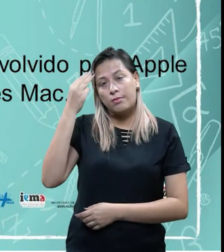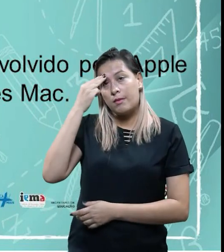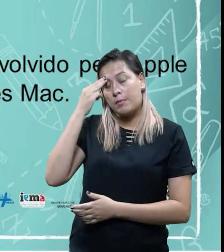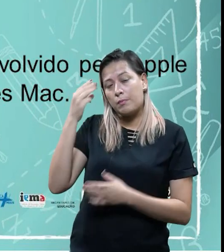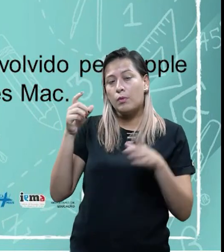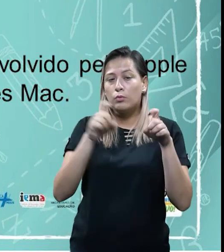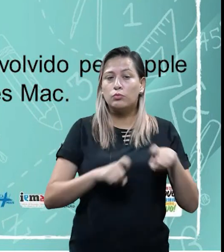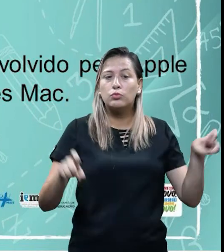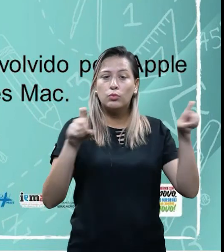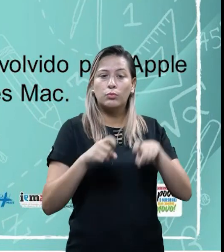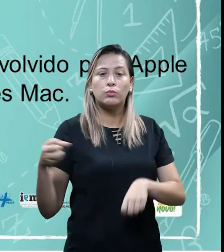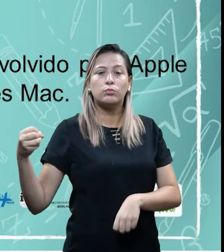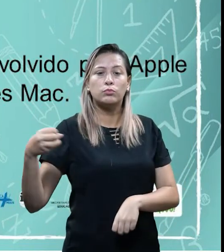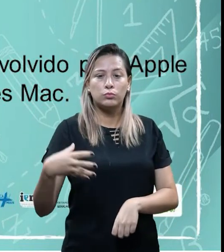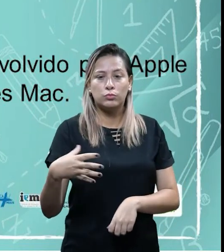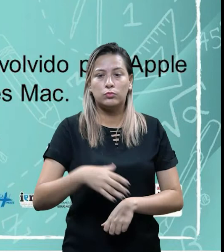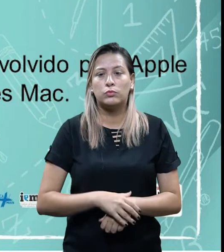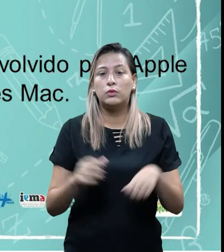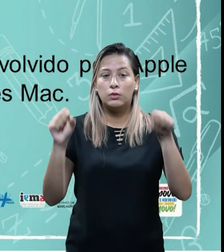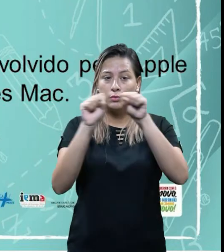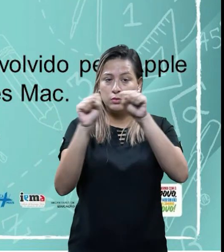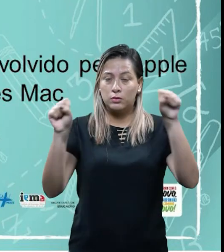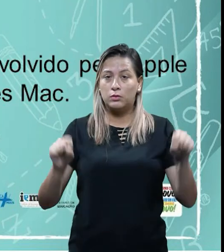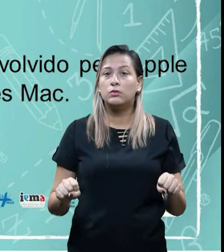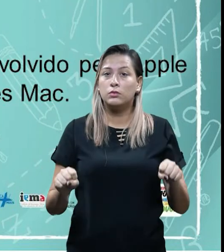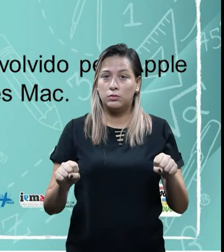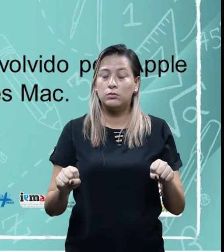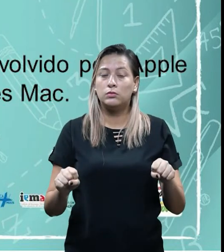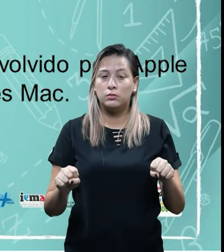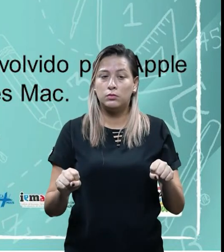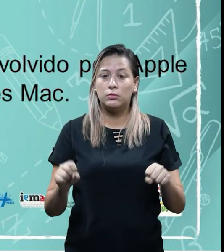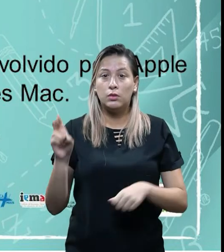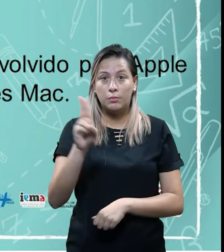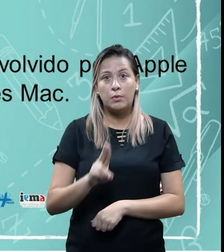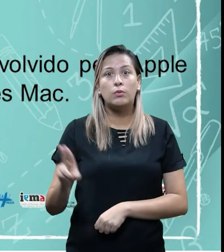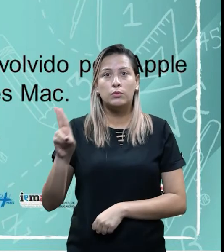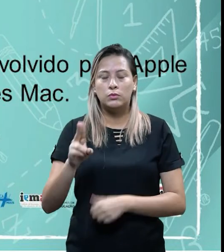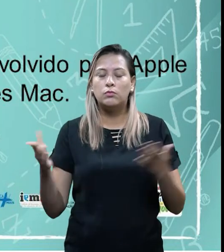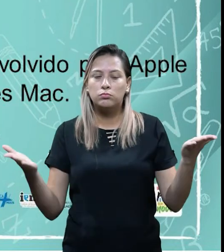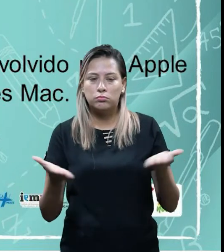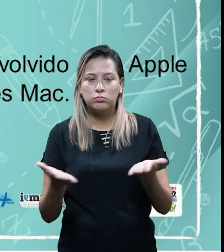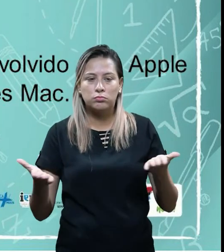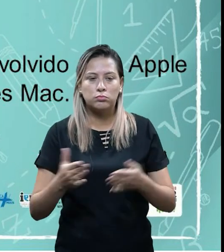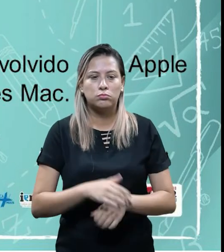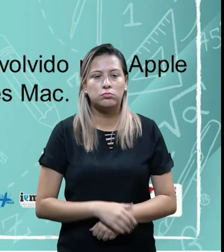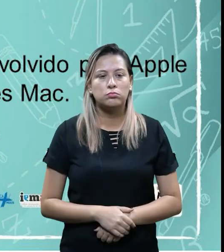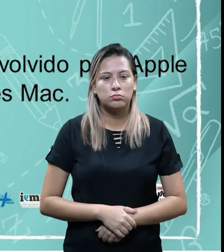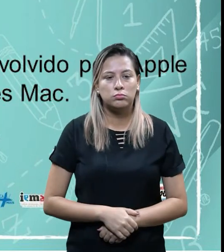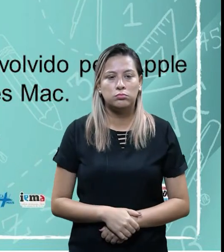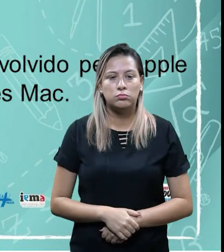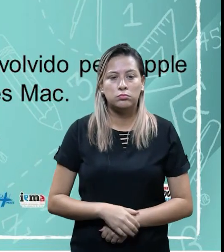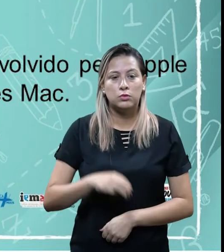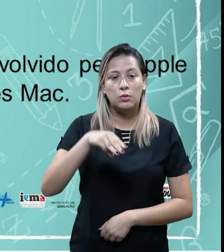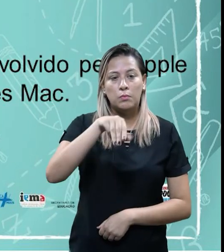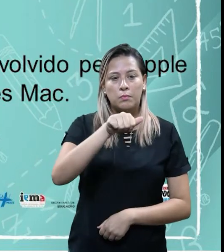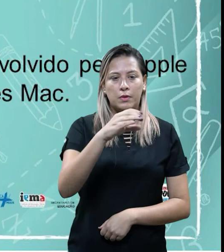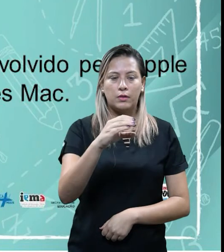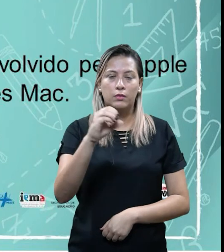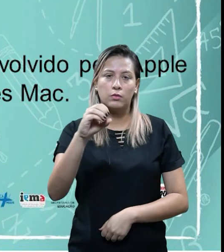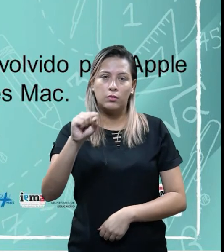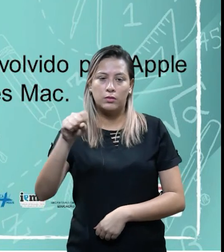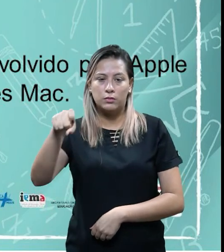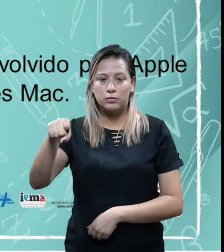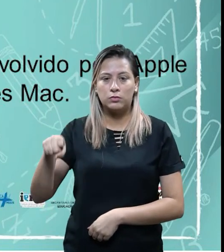ele seja um dos sistemas operacional mais populares. Já o Mac OS X, este é o sistema